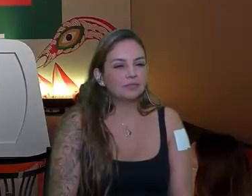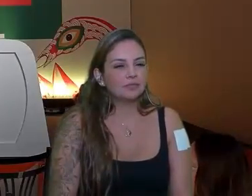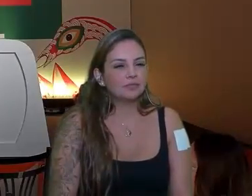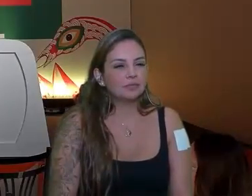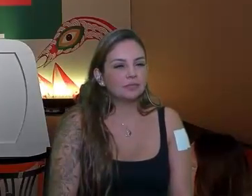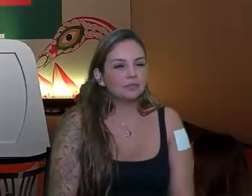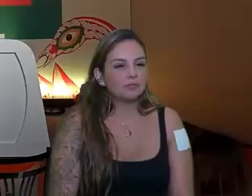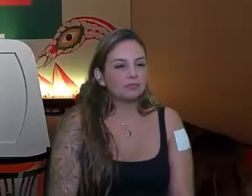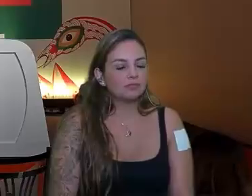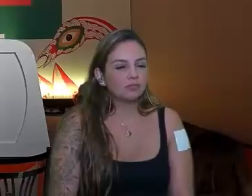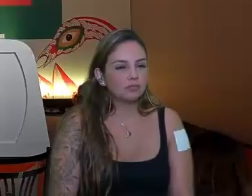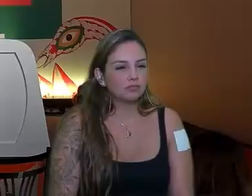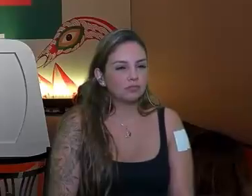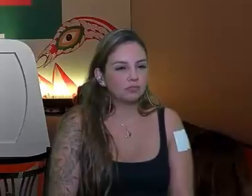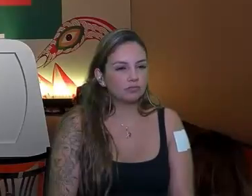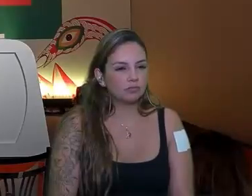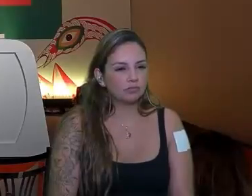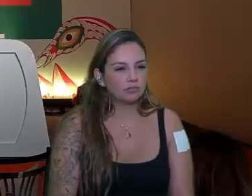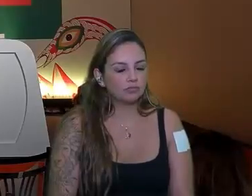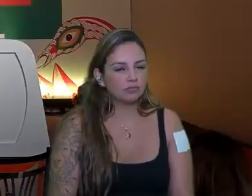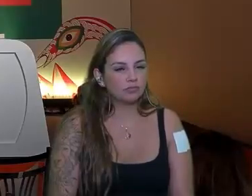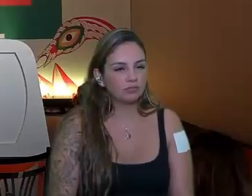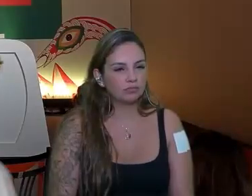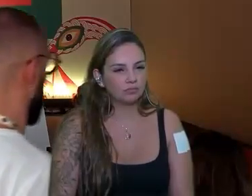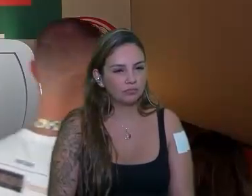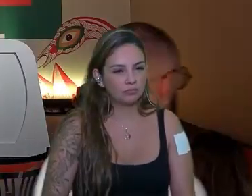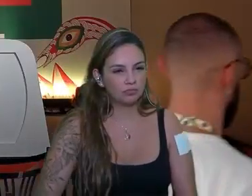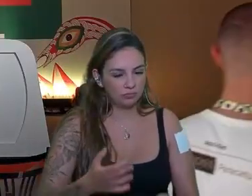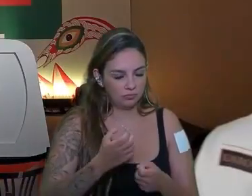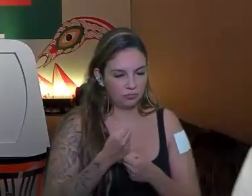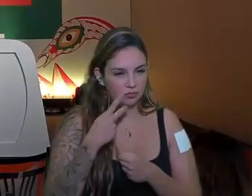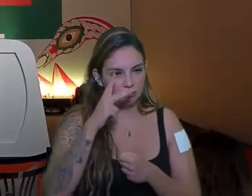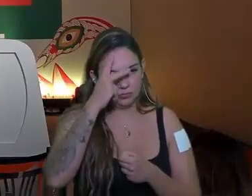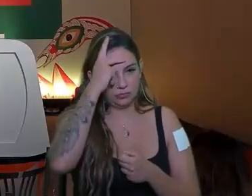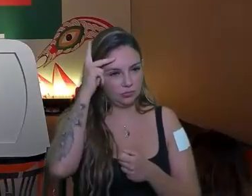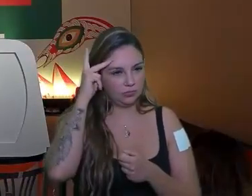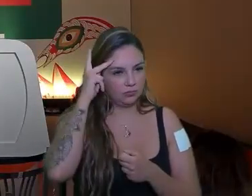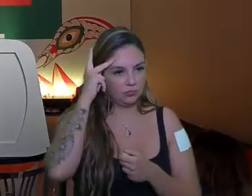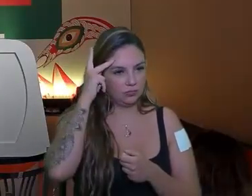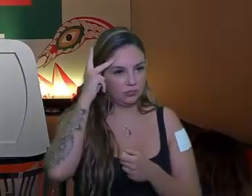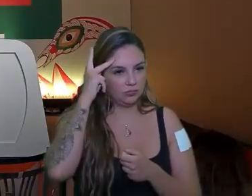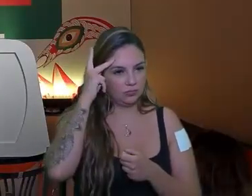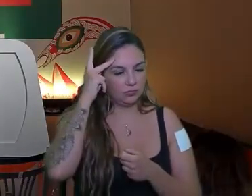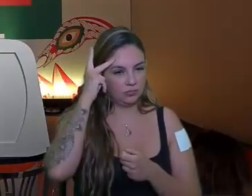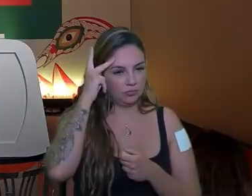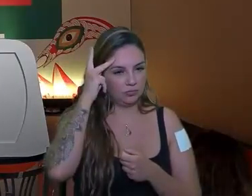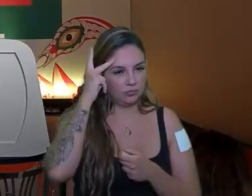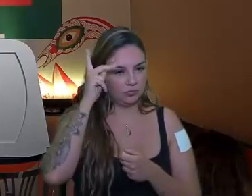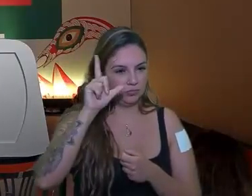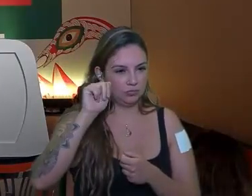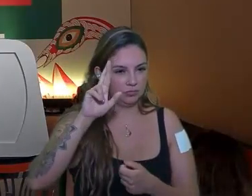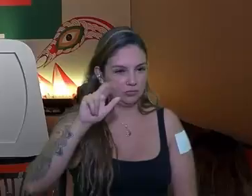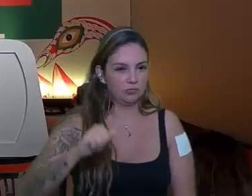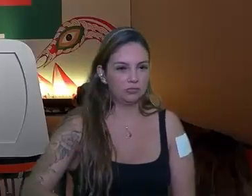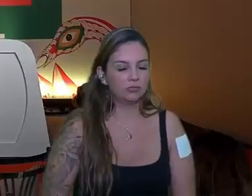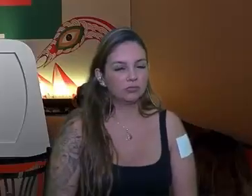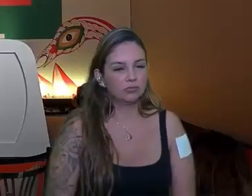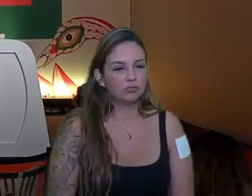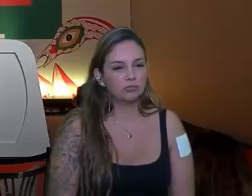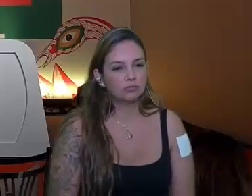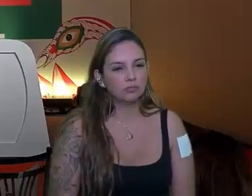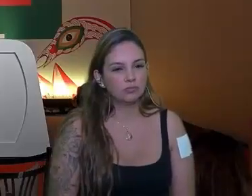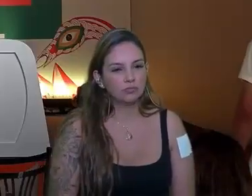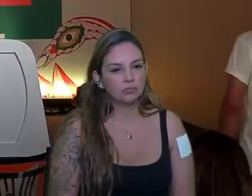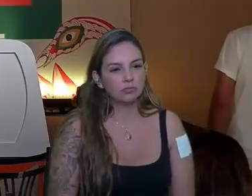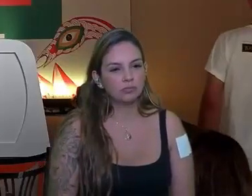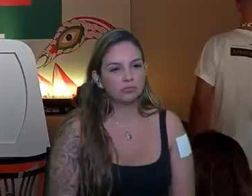E, Lara, como é que o público recebeu o Pessoa da Lara? O Pessoa